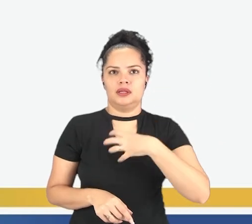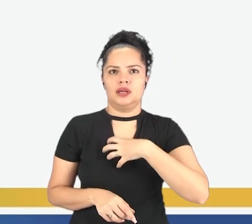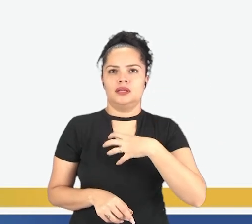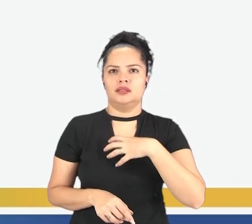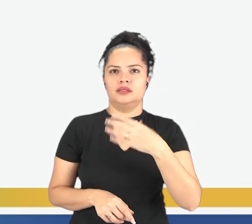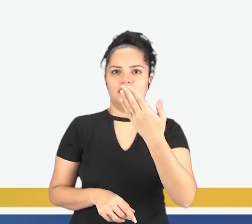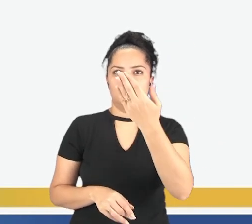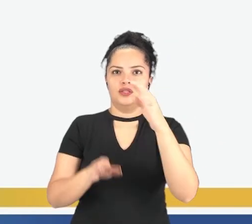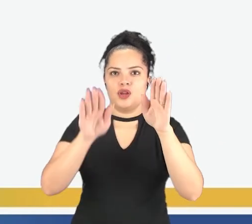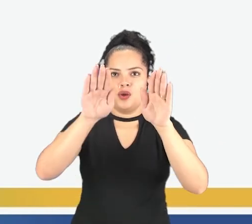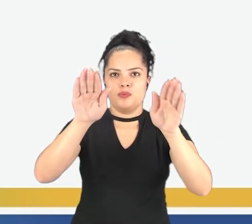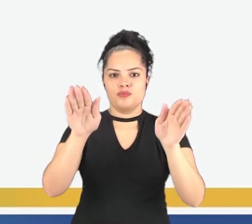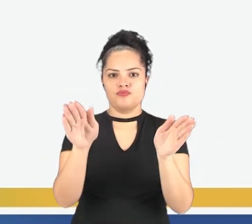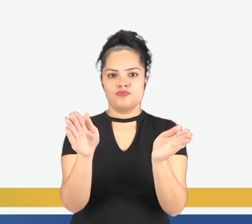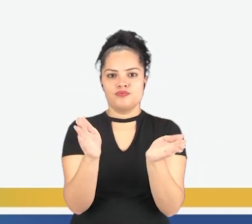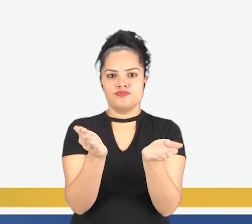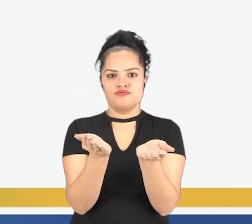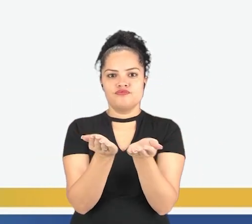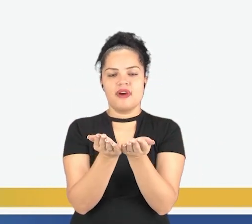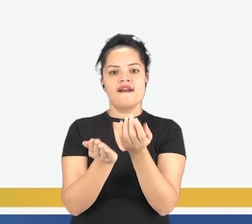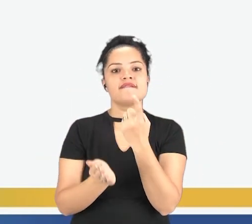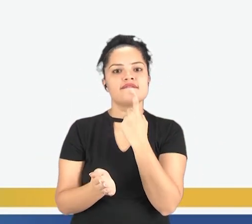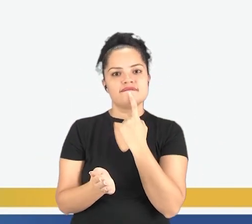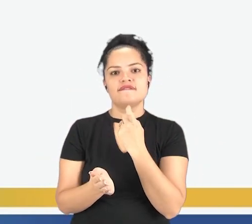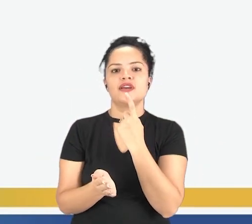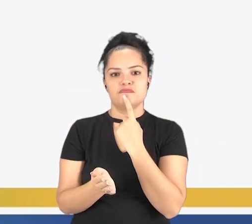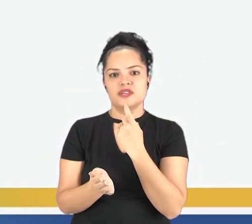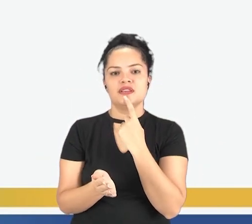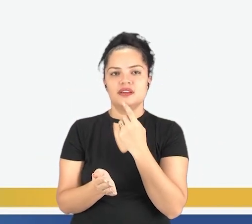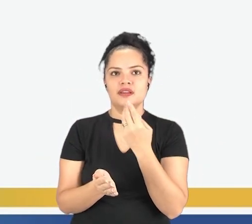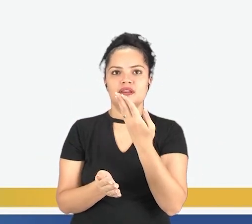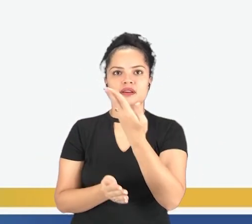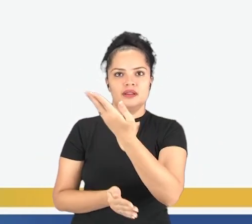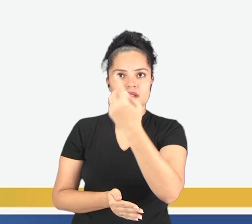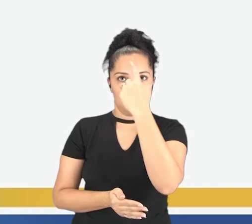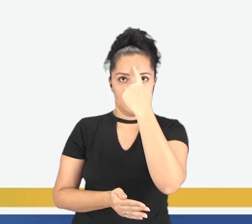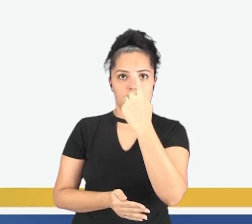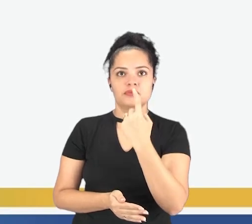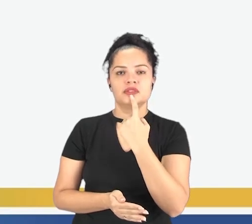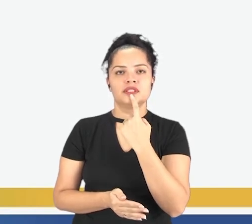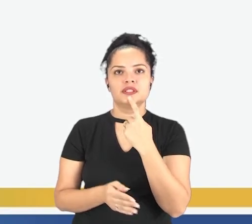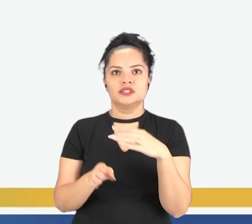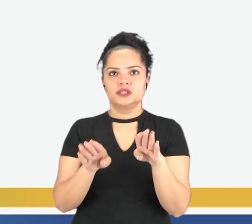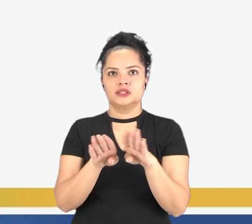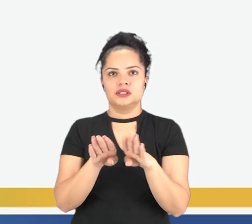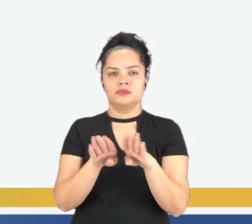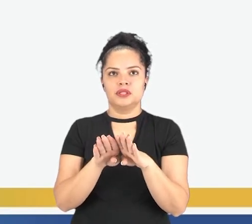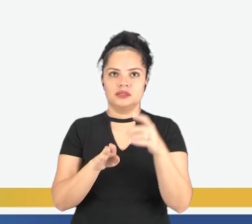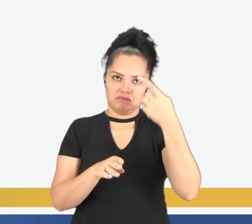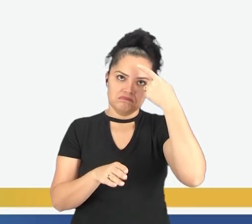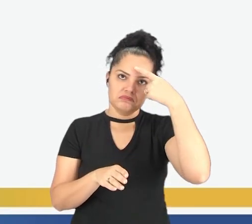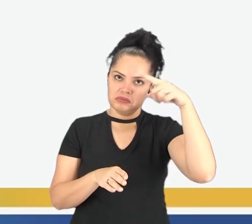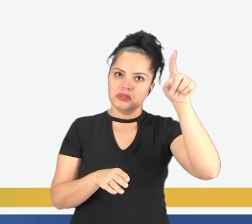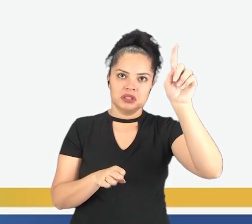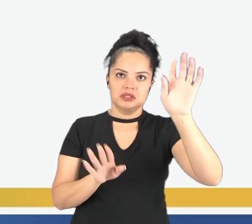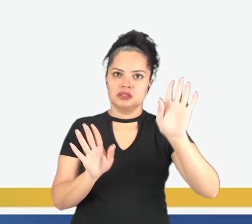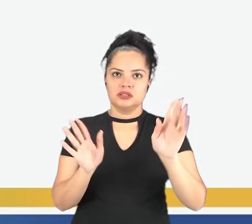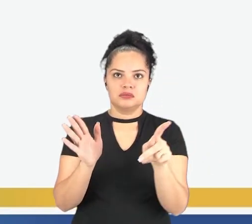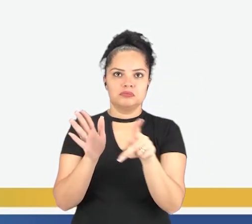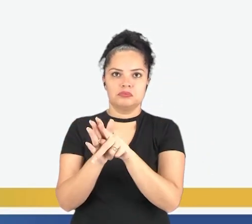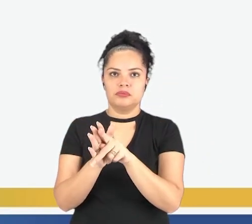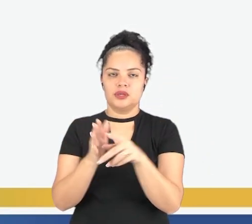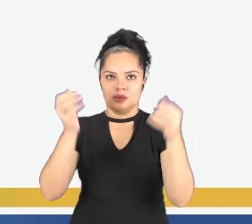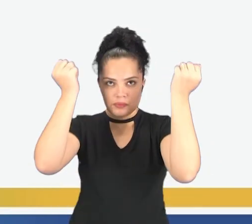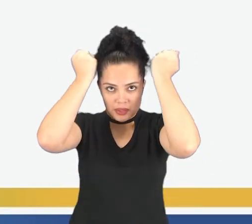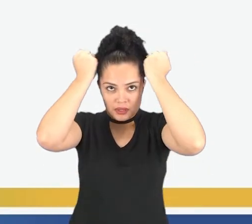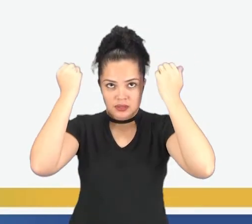né? Geralmente na forma de pratos e tigelas, como vocês estão observando aí. Outras características que marcaram a civilização maia, né,